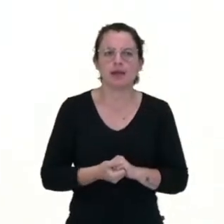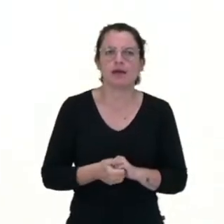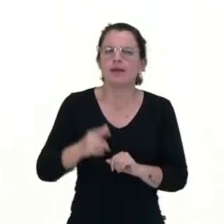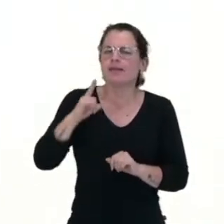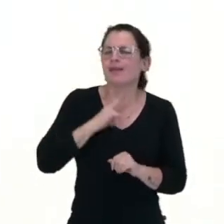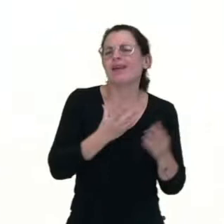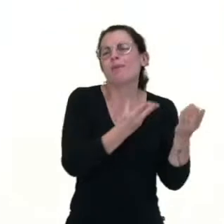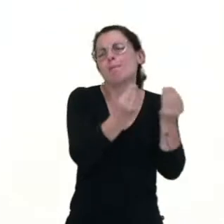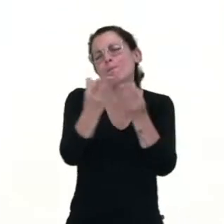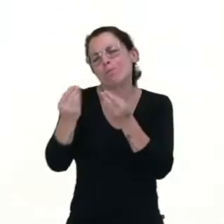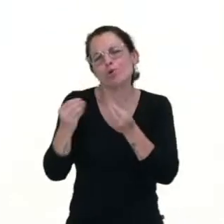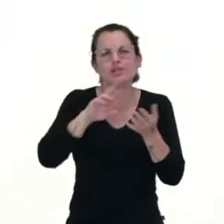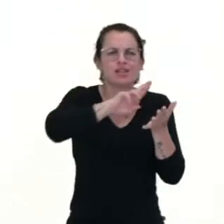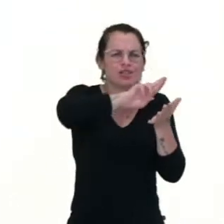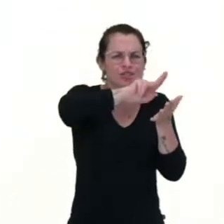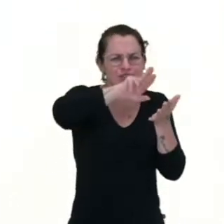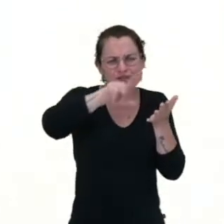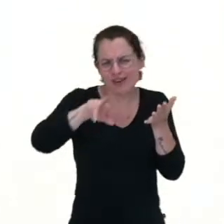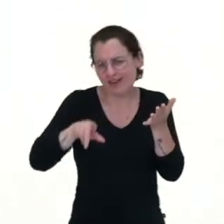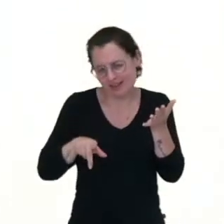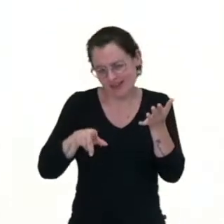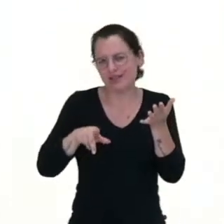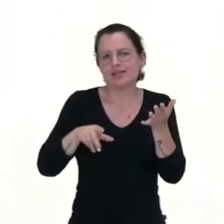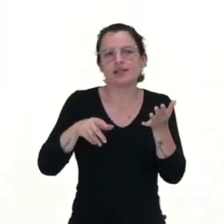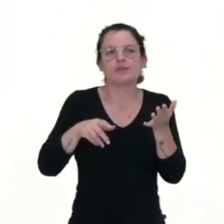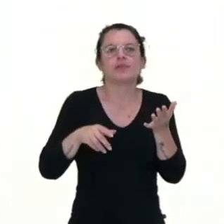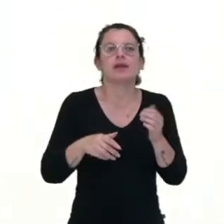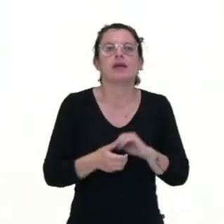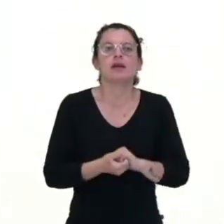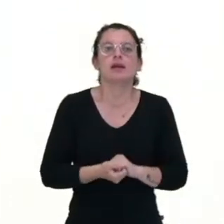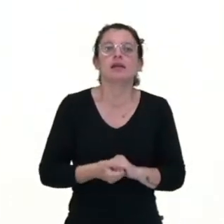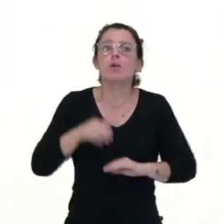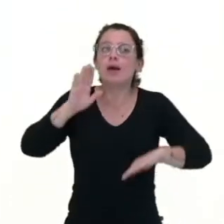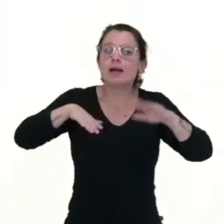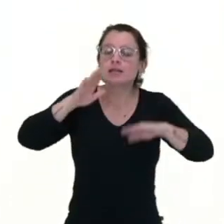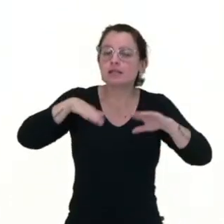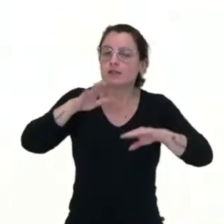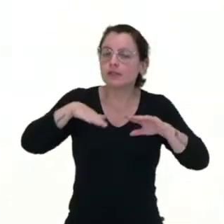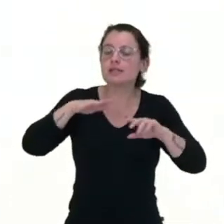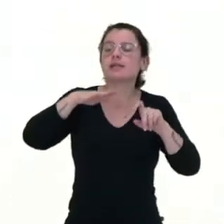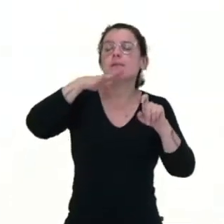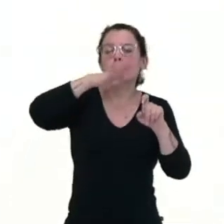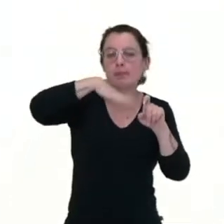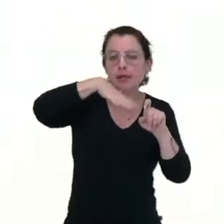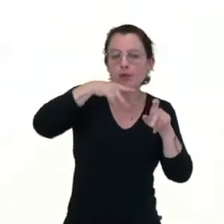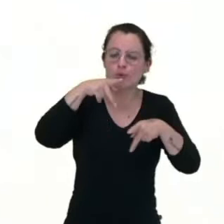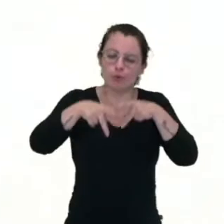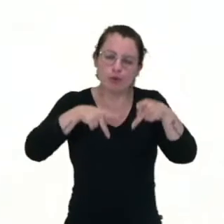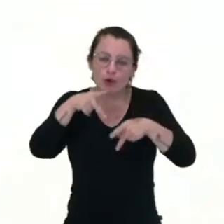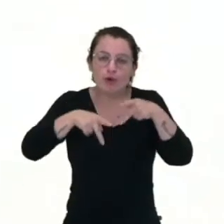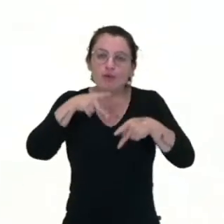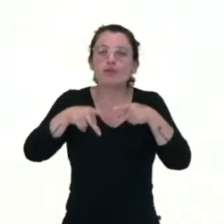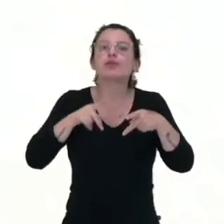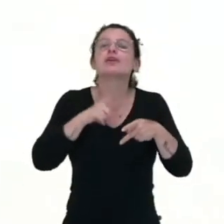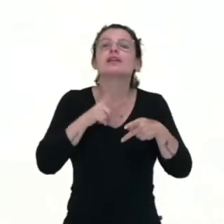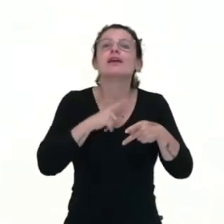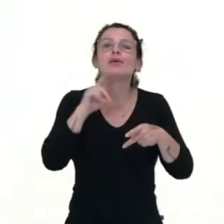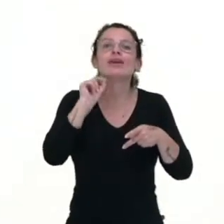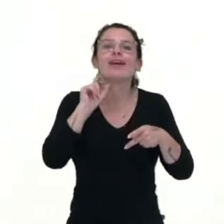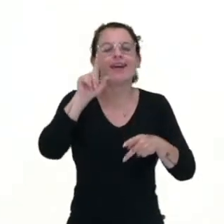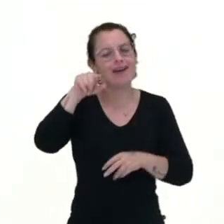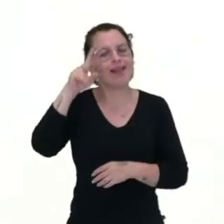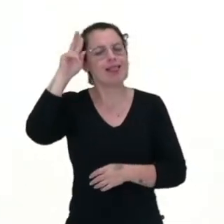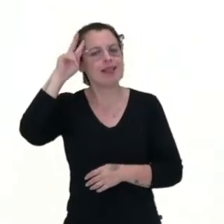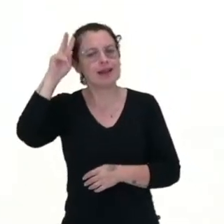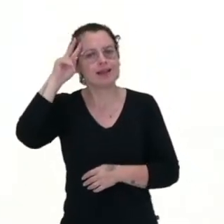seres humanos e não humanos, muitas dessas vezes, né, os mitos de povos originários, eles são tratados como lendas,